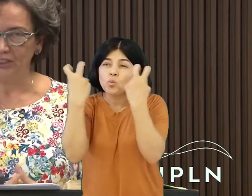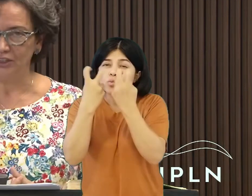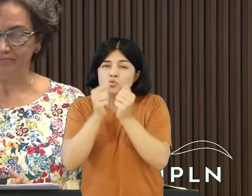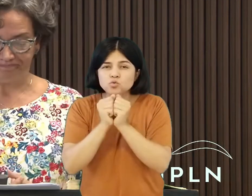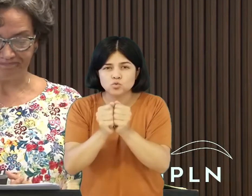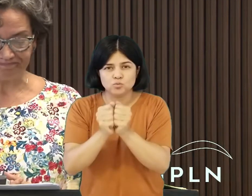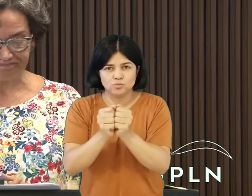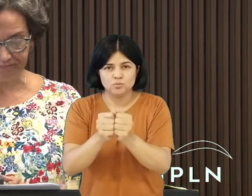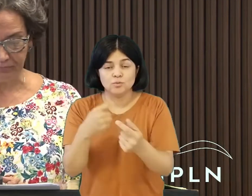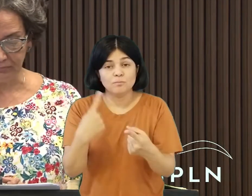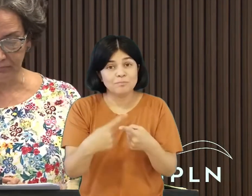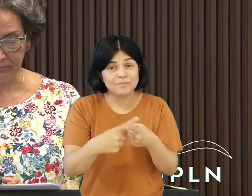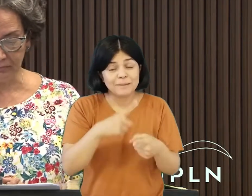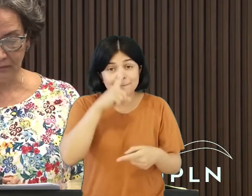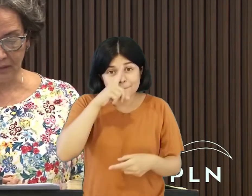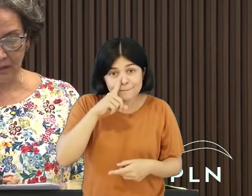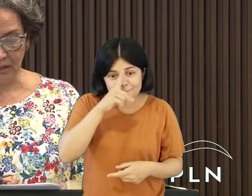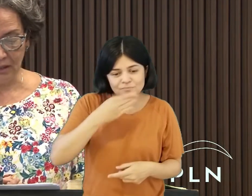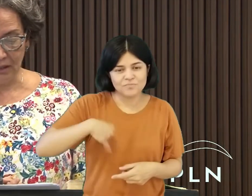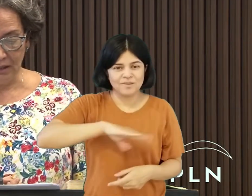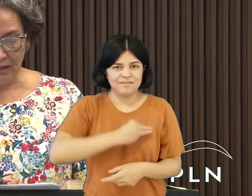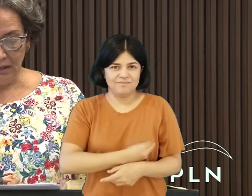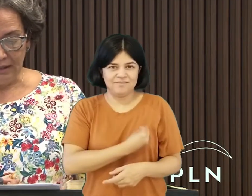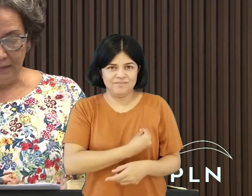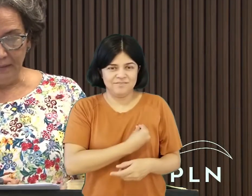muito grande.